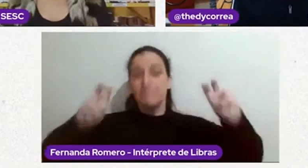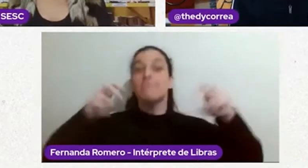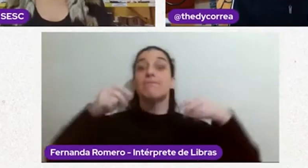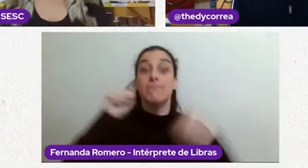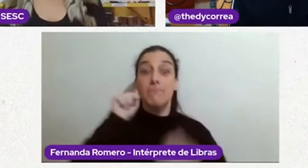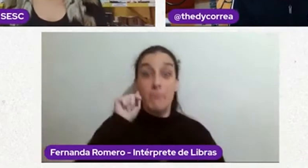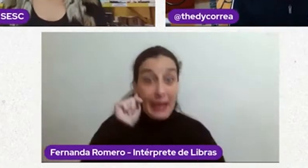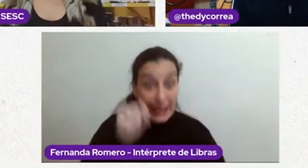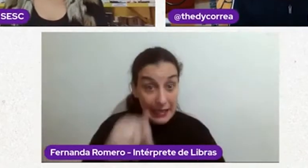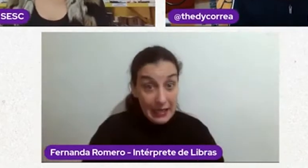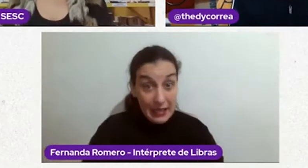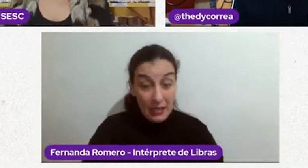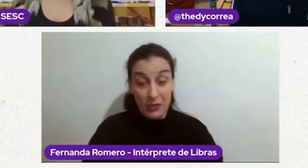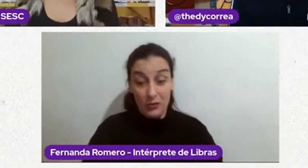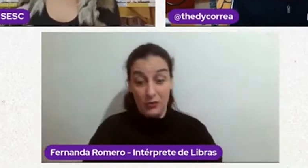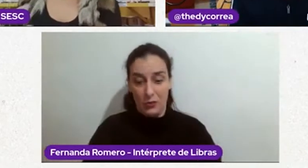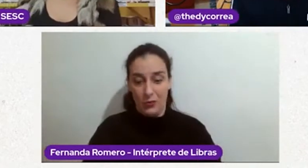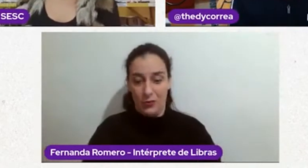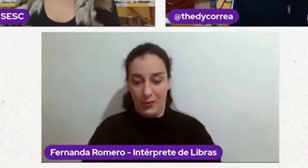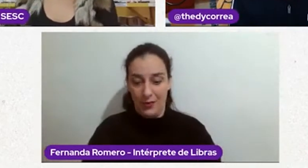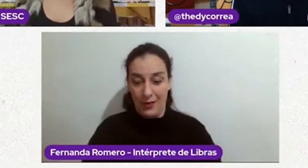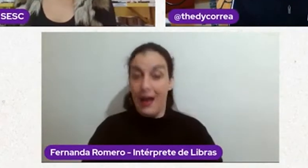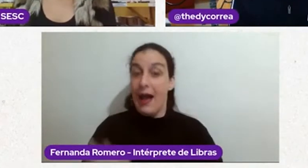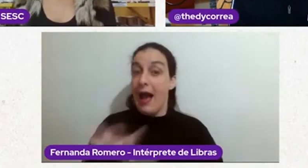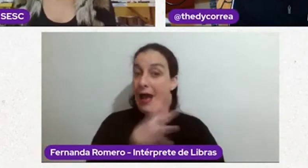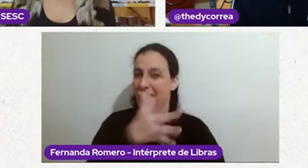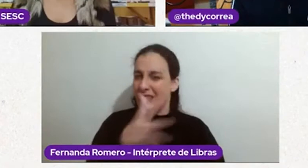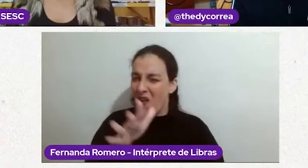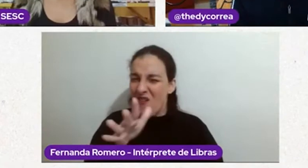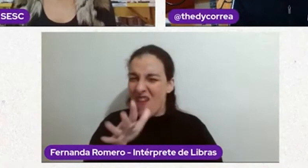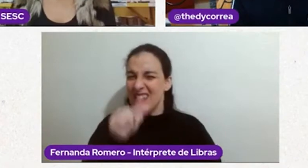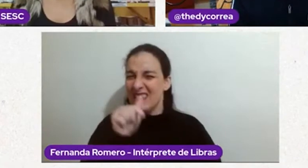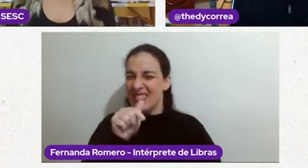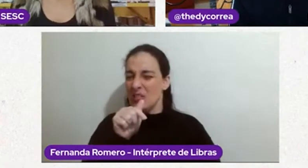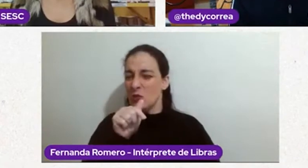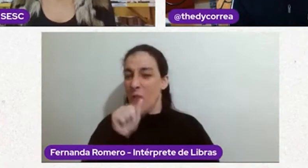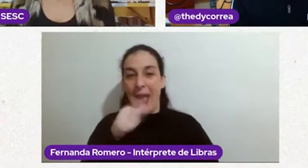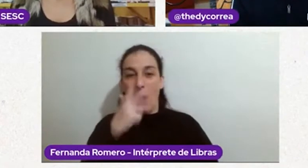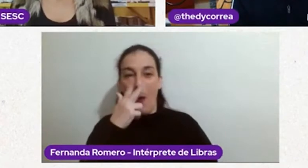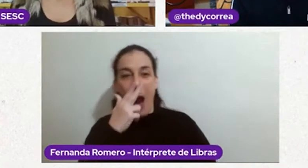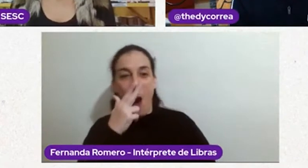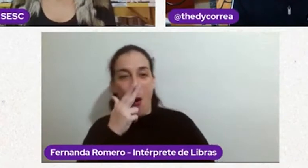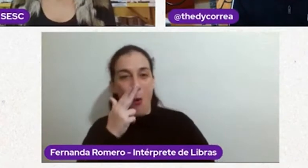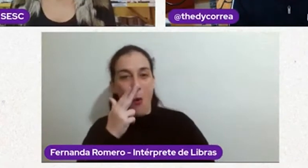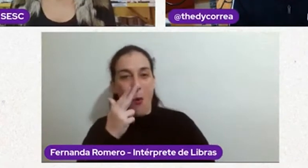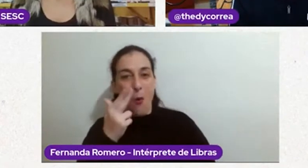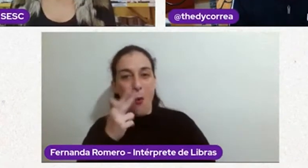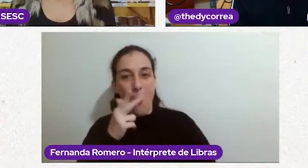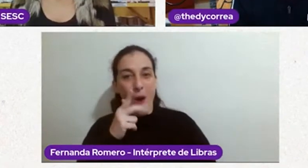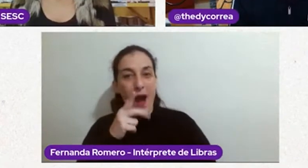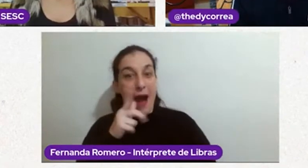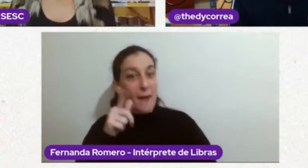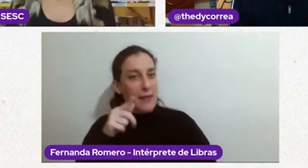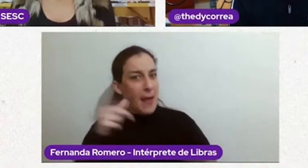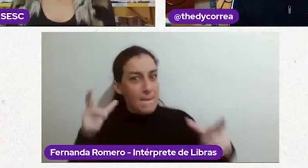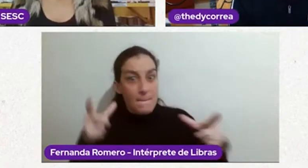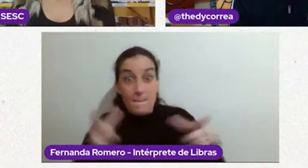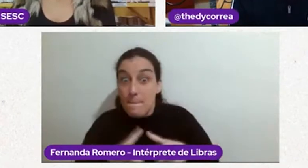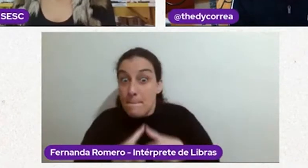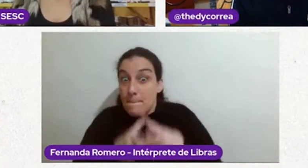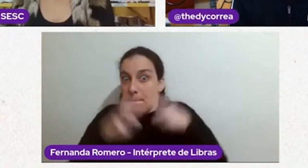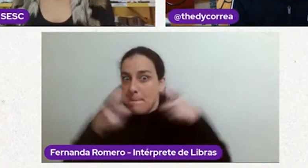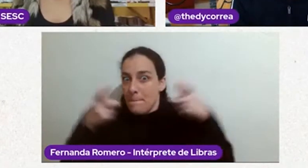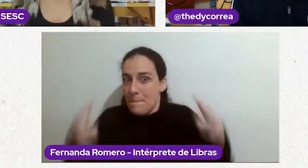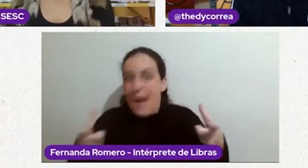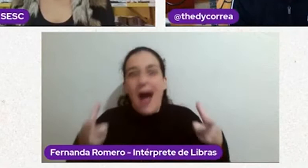aí talvez um dos maiores exemplos, talvez o maior sucesso, dizem, né, que